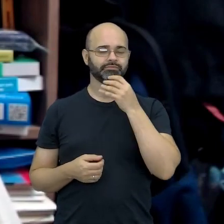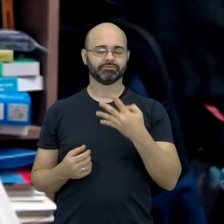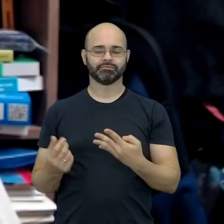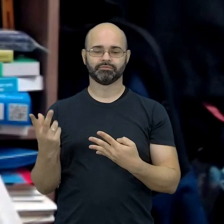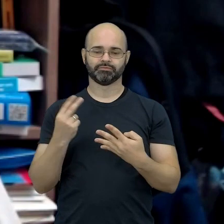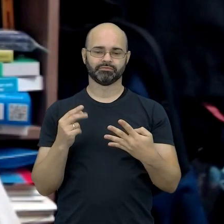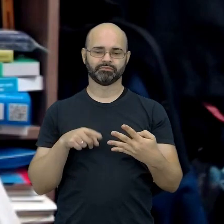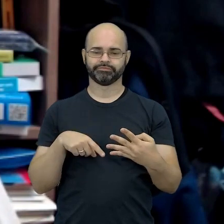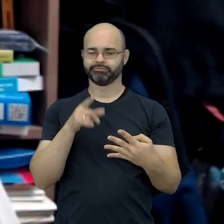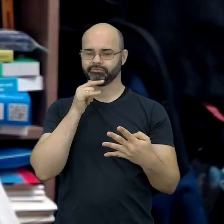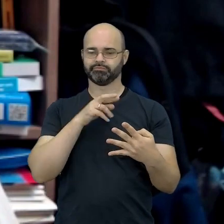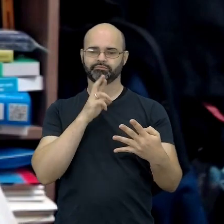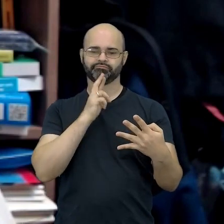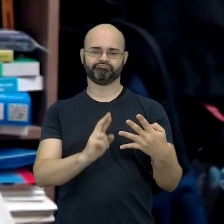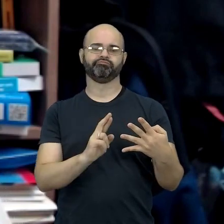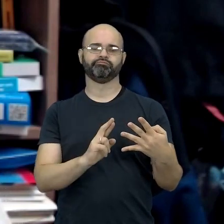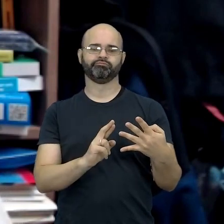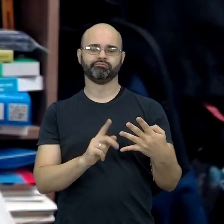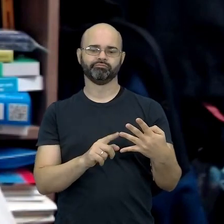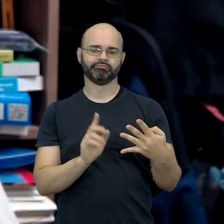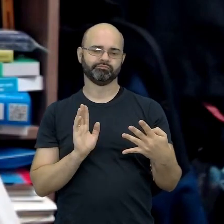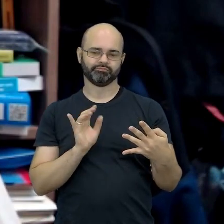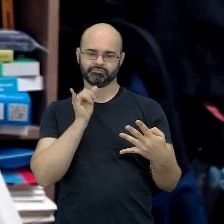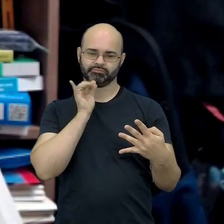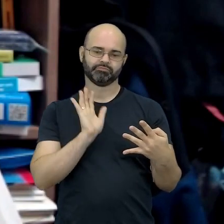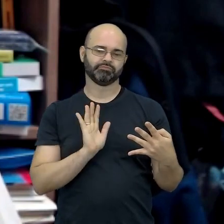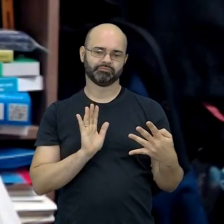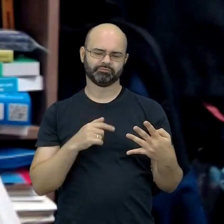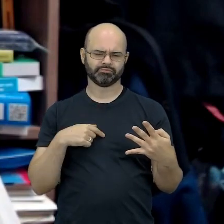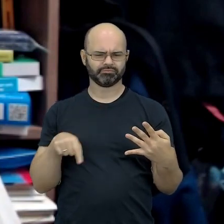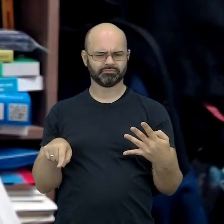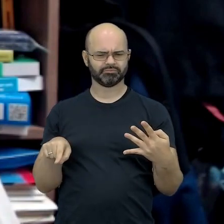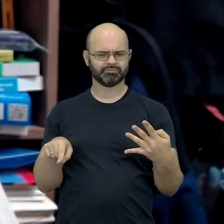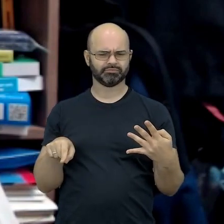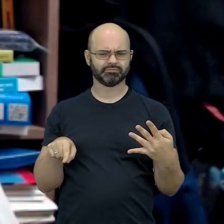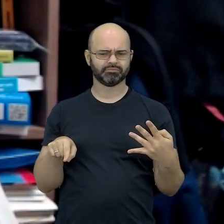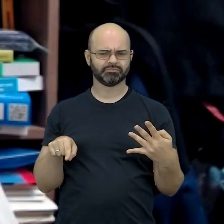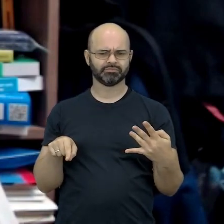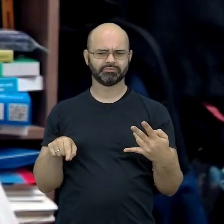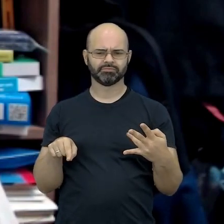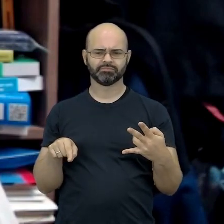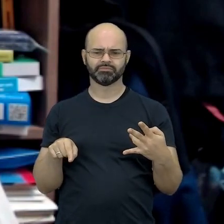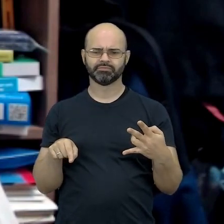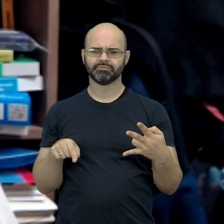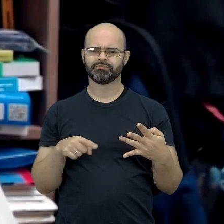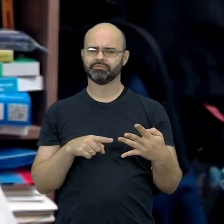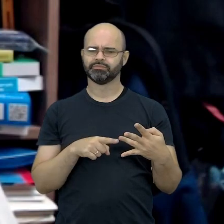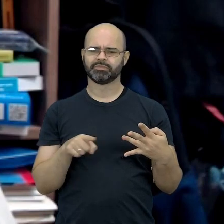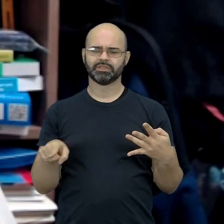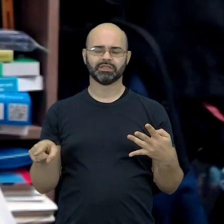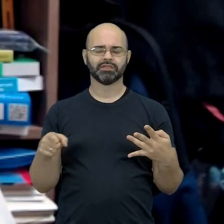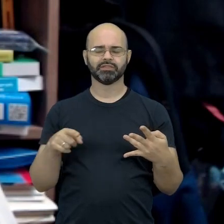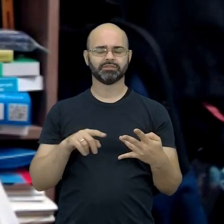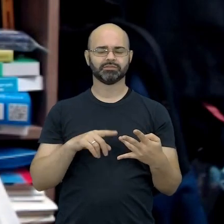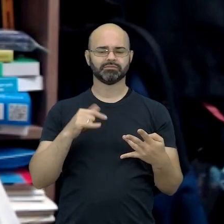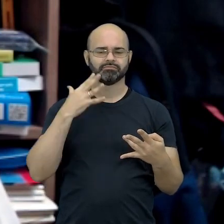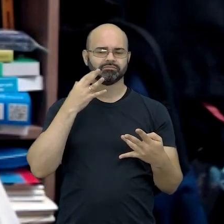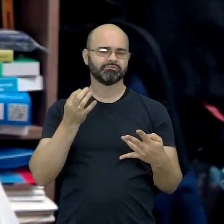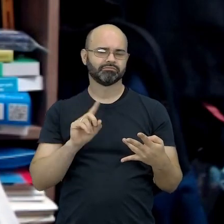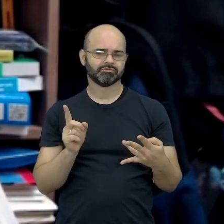distrator X, por exemplo, né, eu sei que ele cometeu aquele descuido